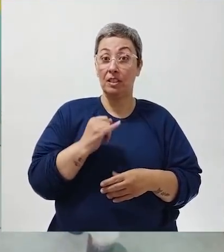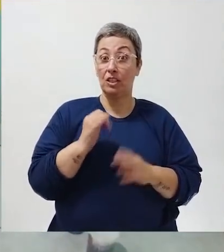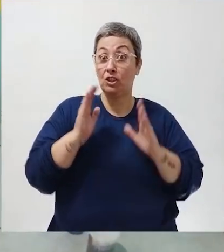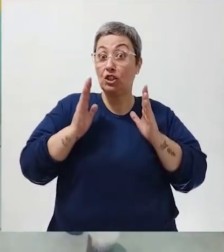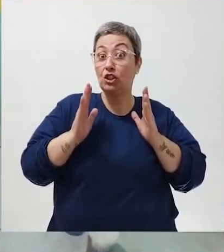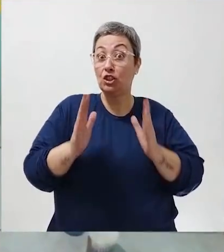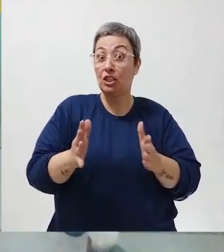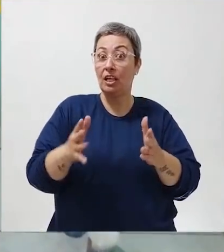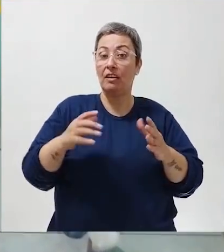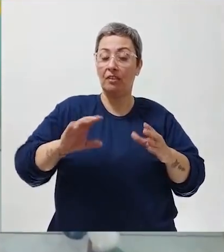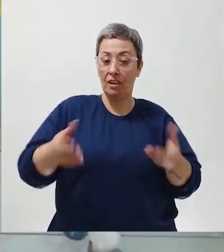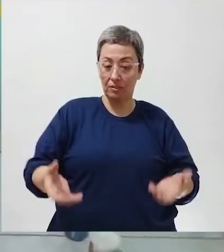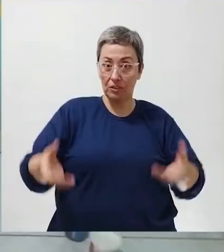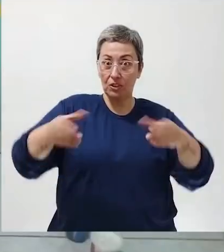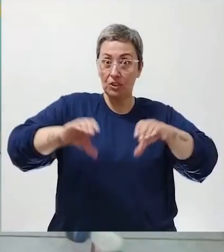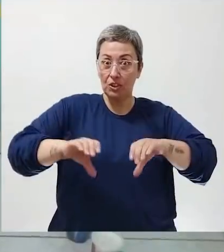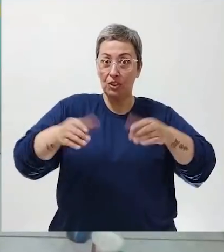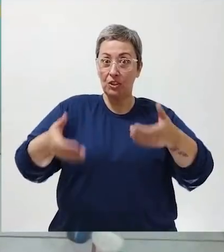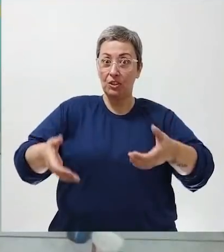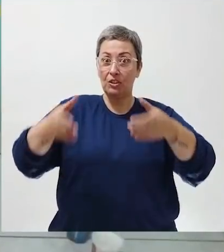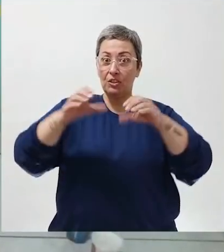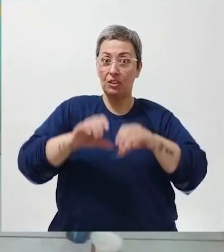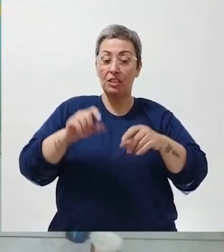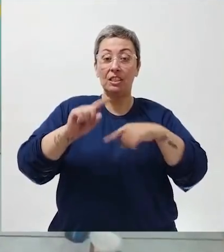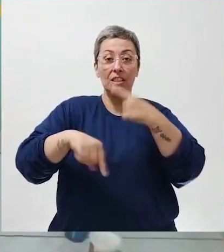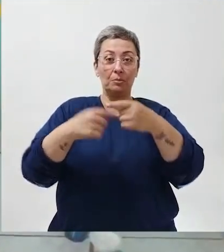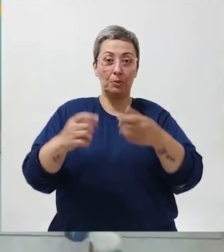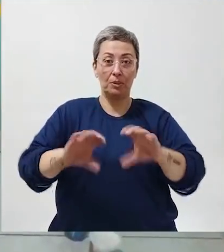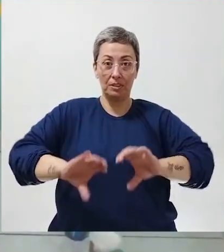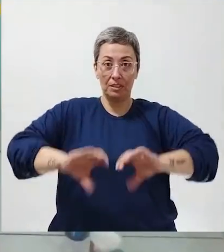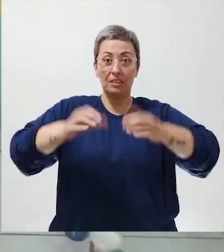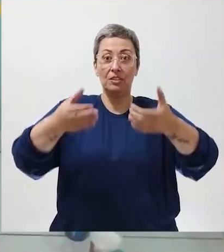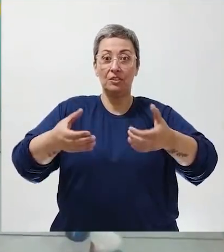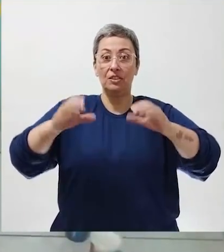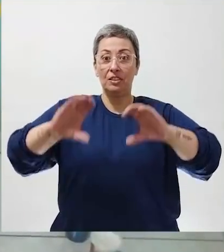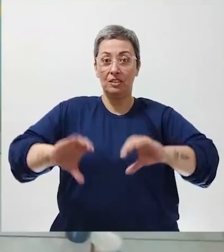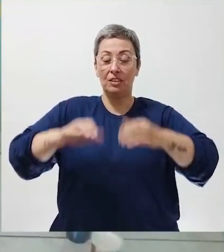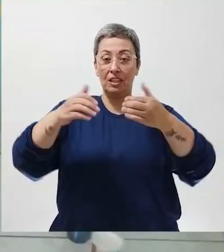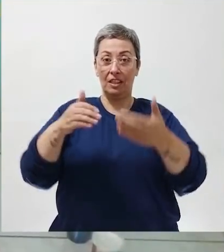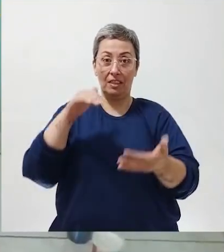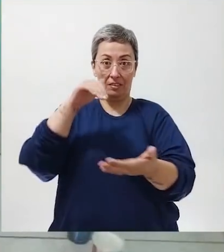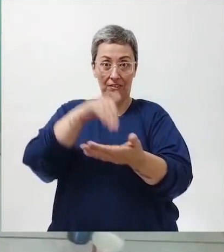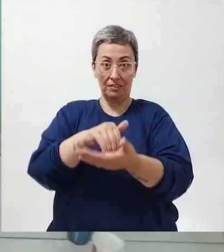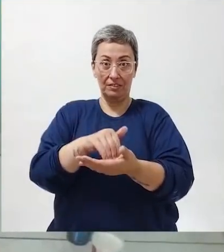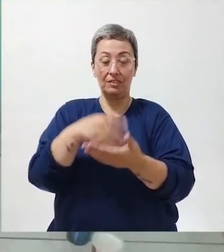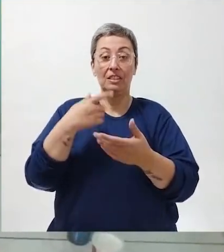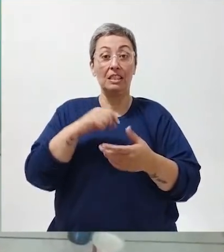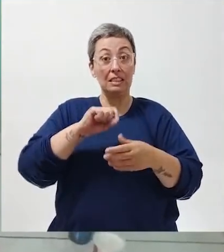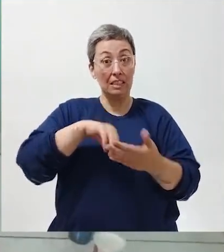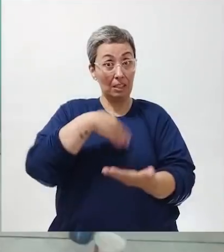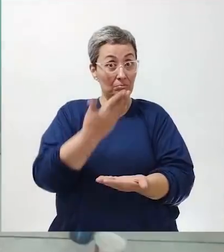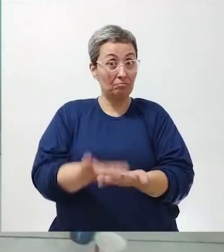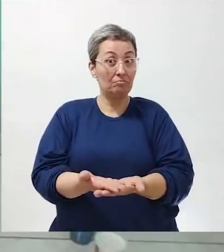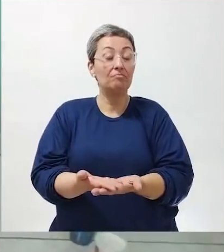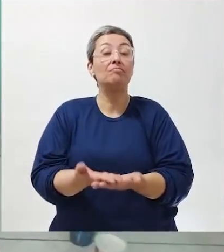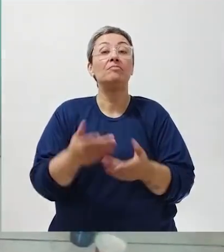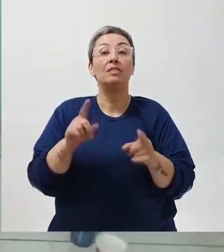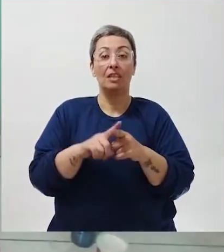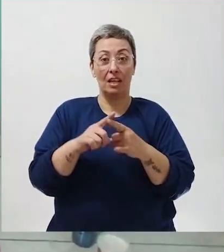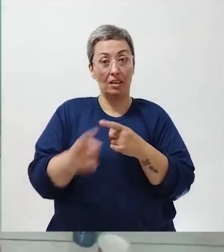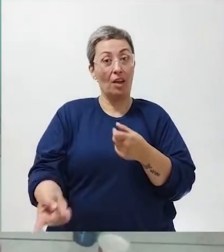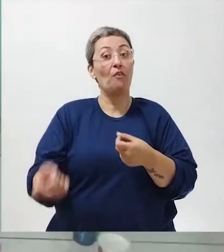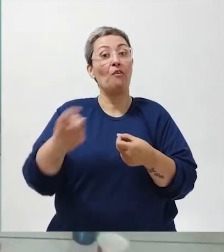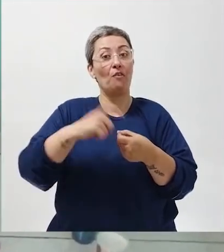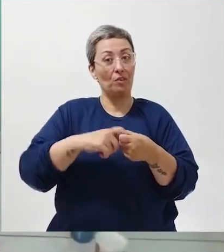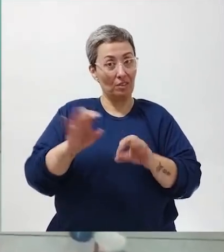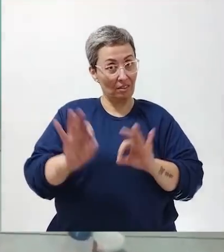já, vamos virar os copos de cabeça para baixo e depois desvirar eles até o final. Se derrubar os copos,